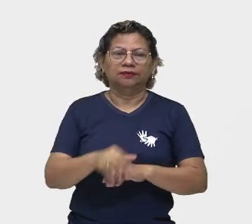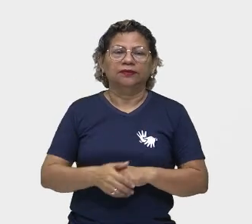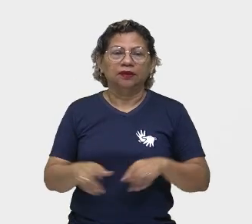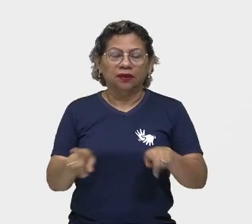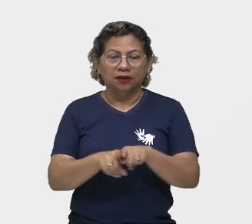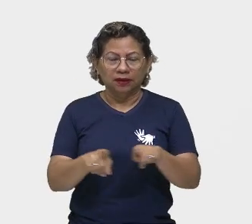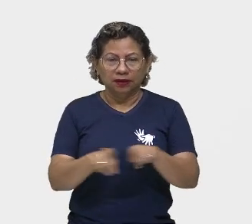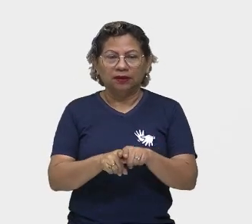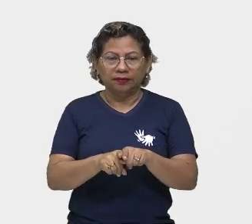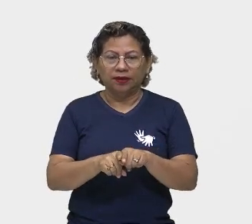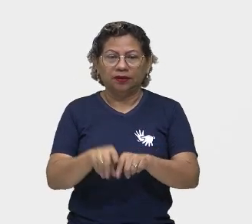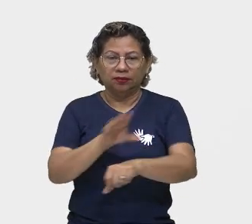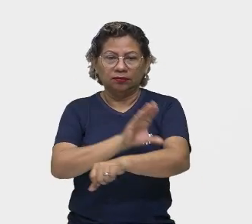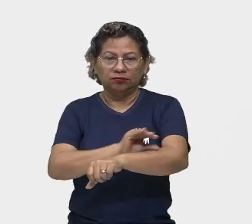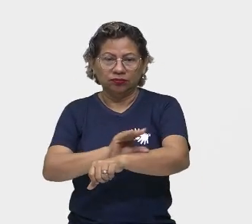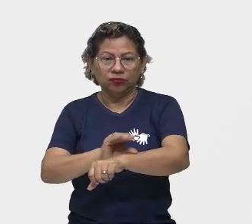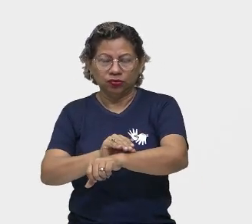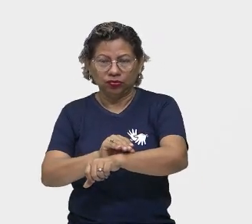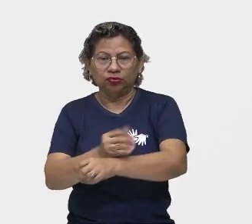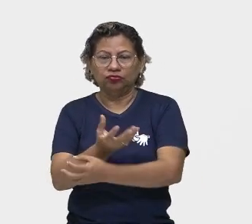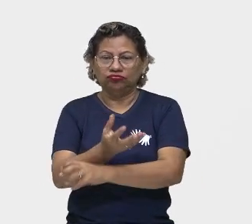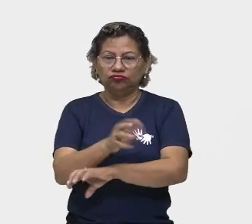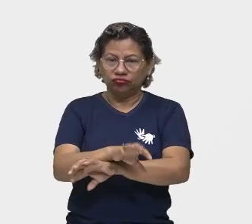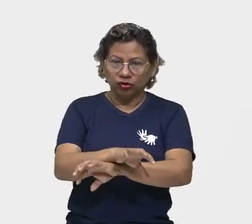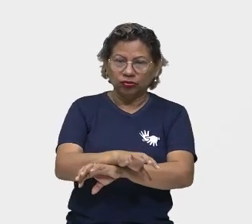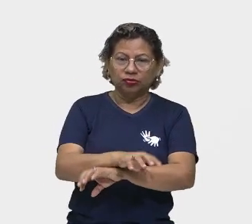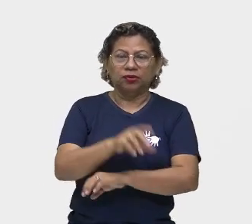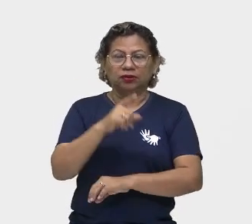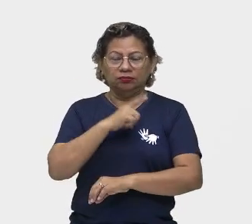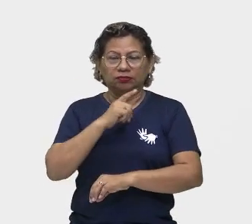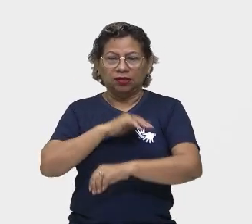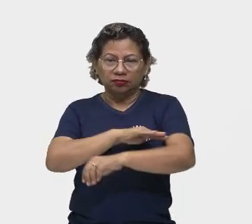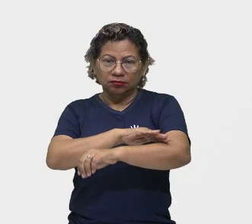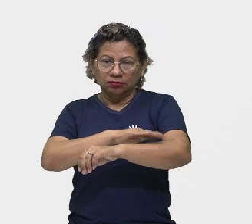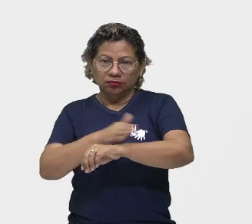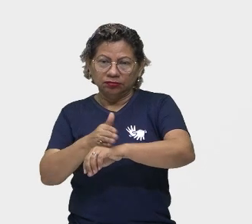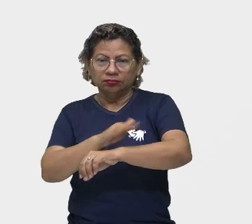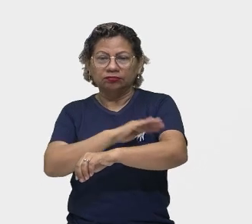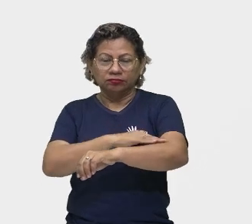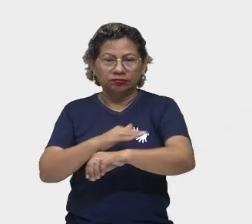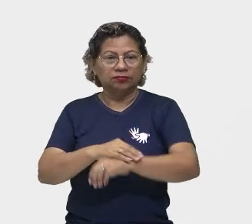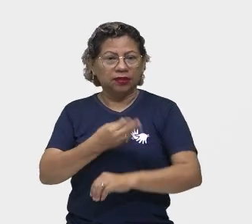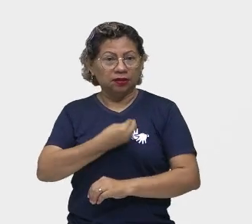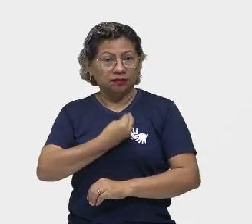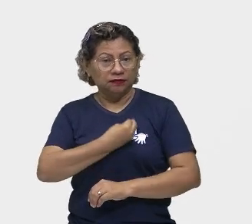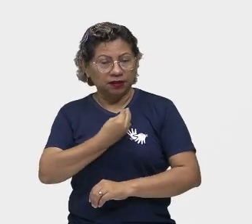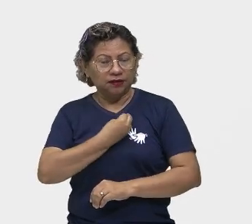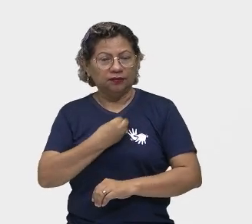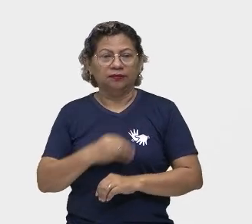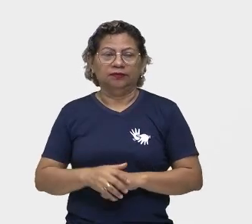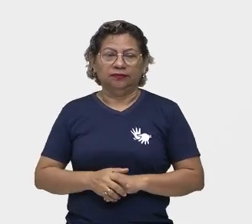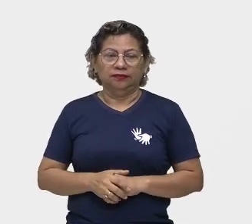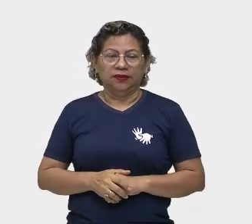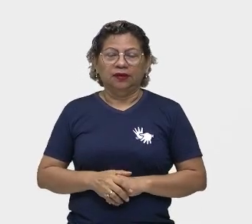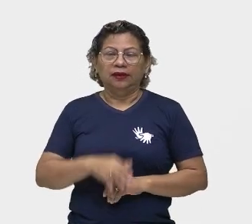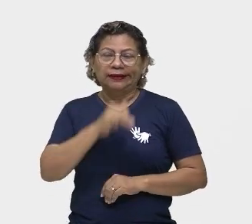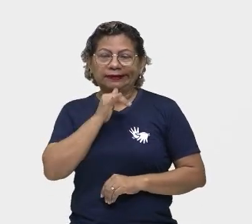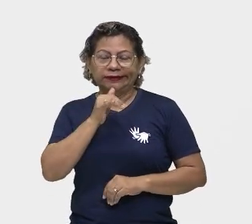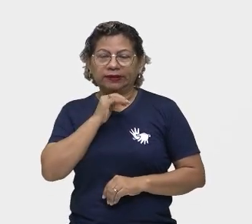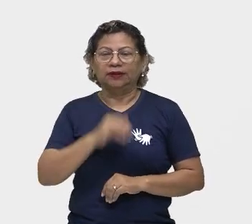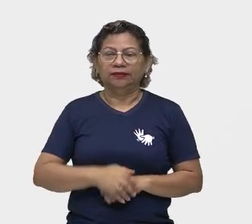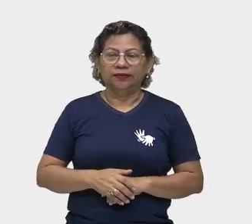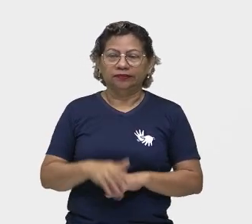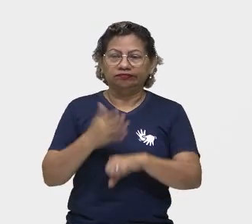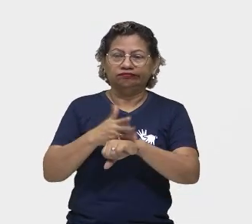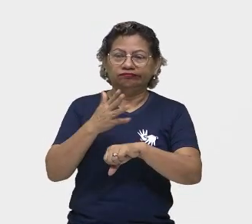músculo o seu ao vivo que responde ao exercício se tornando mais forte então exercícios de sustentação de peso